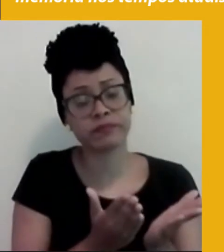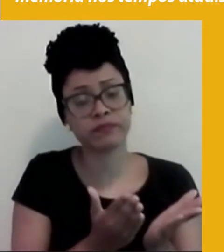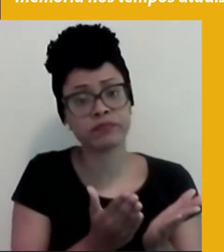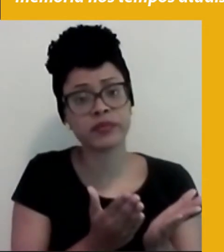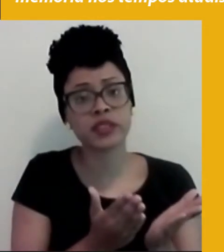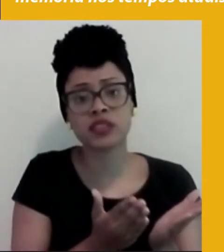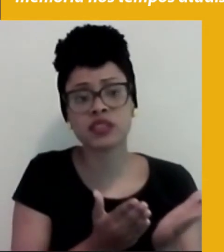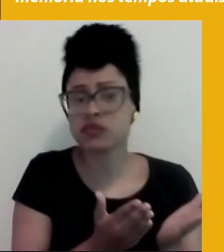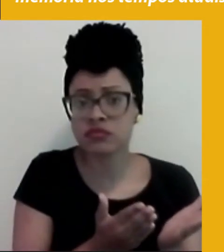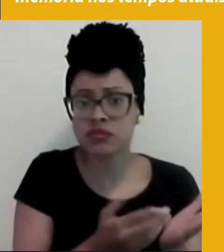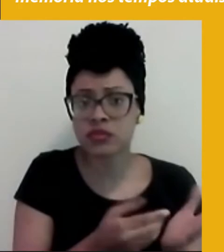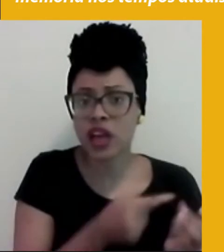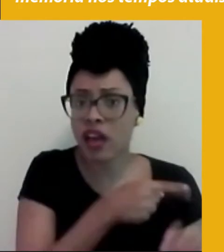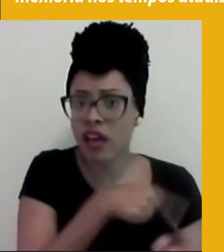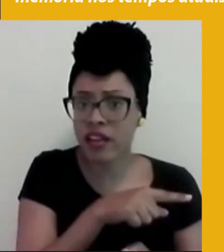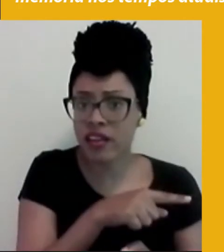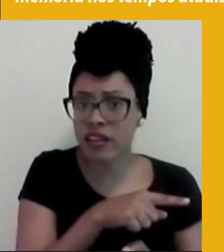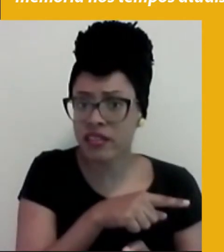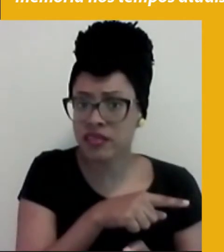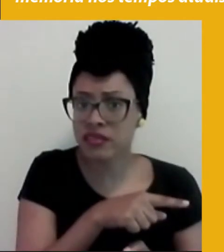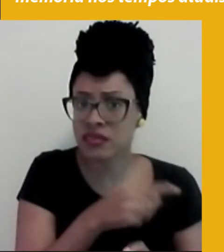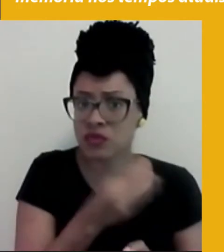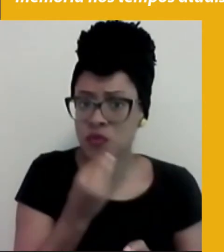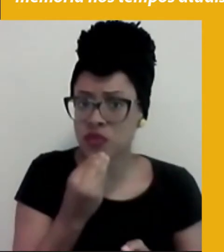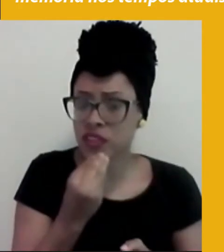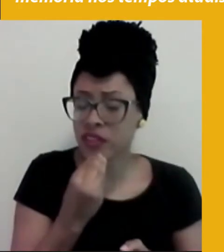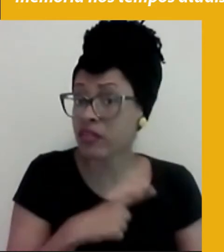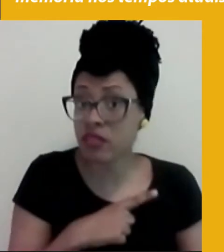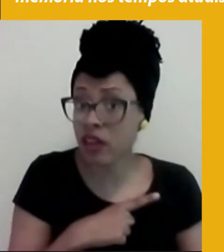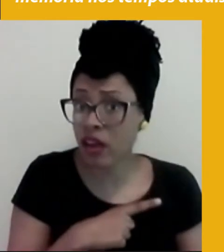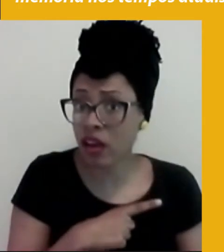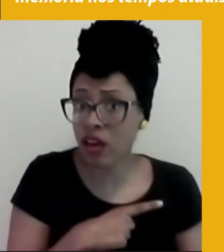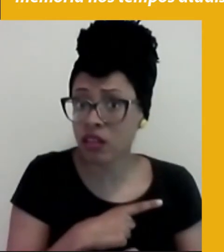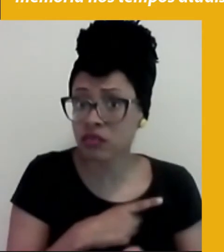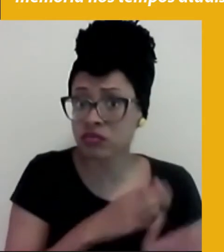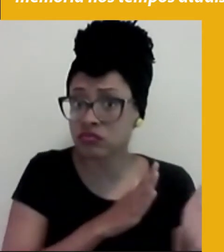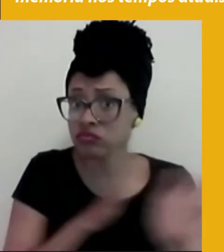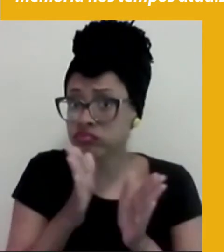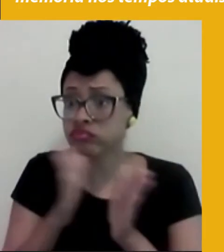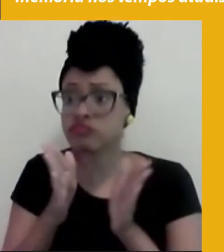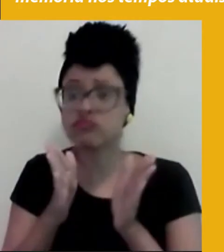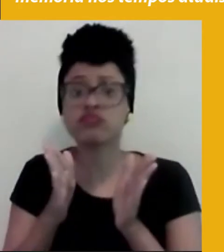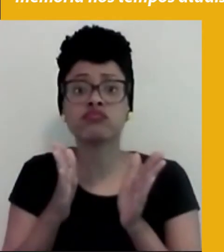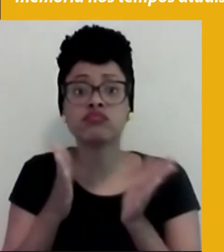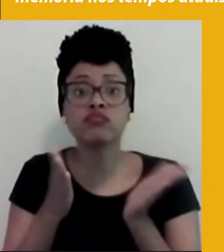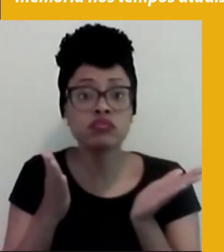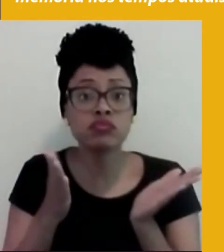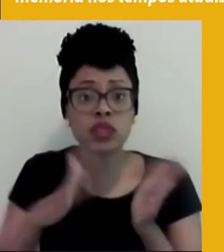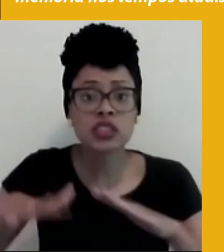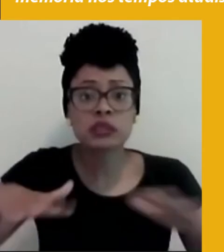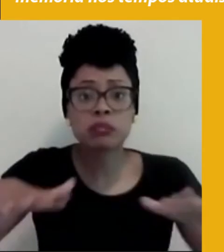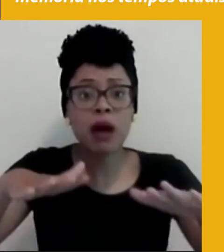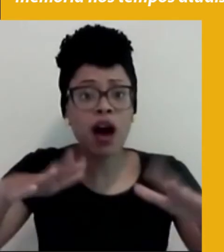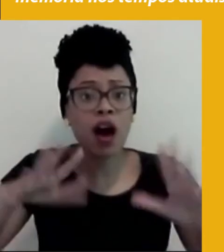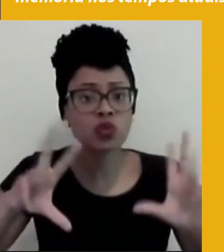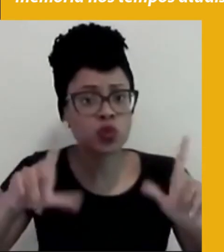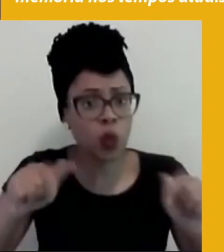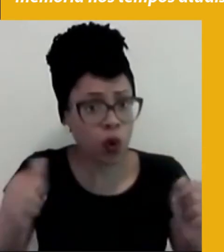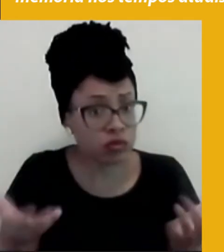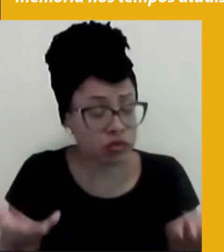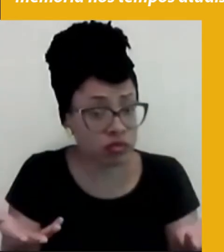afinal, com alguma coisa sustentável e que possa ser possível estar no mundo. Né? Então, existe até uma discussão,